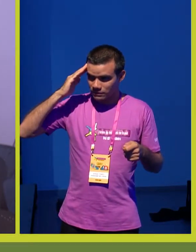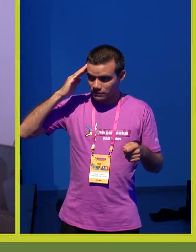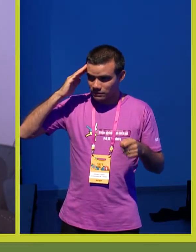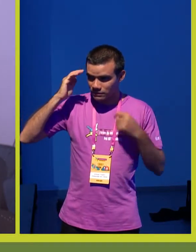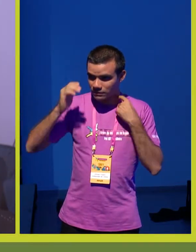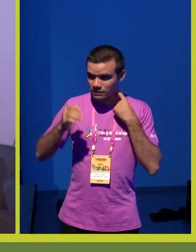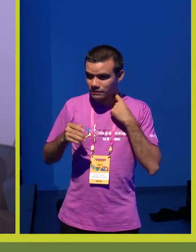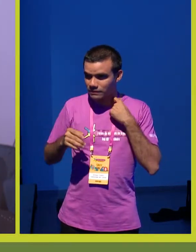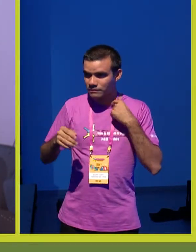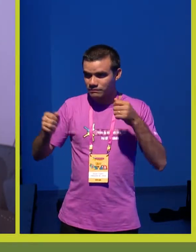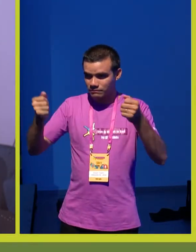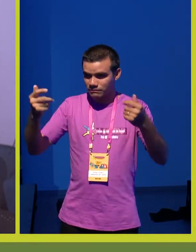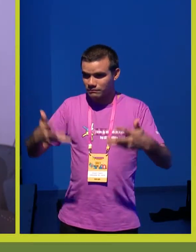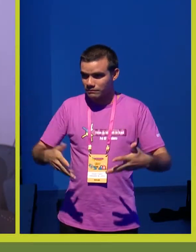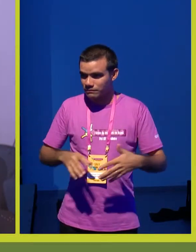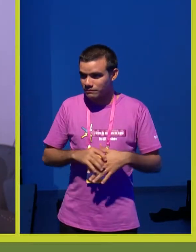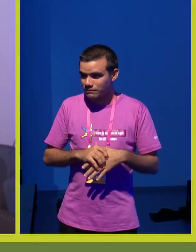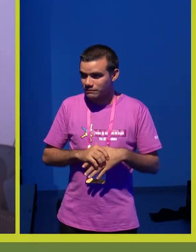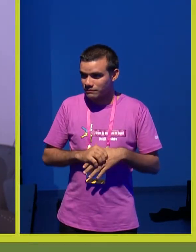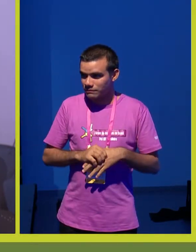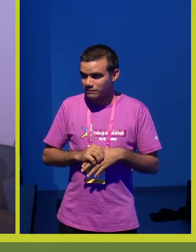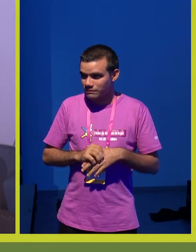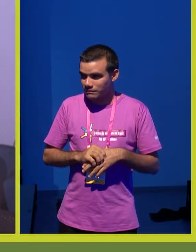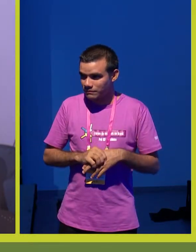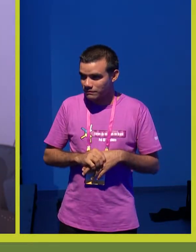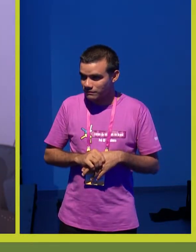tá bom Jaqueline